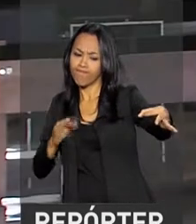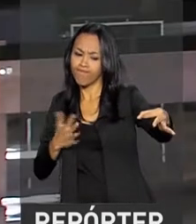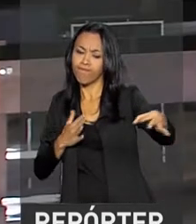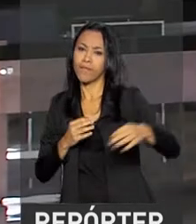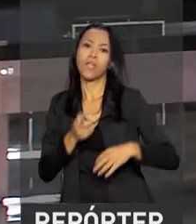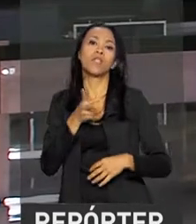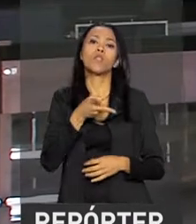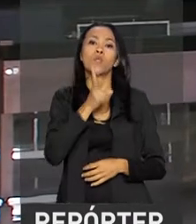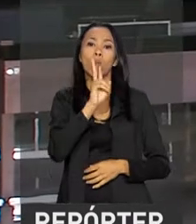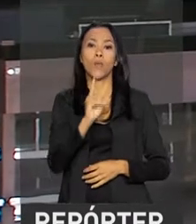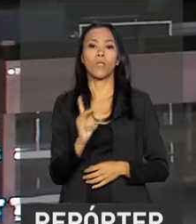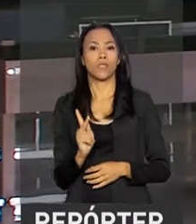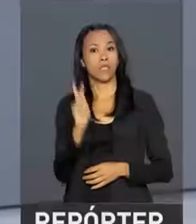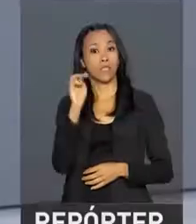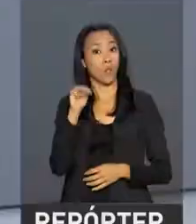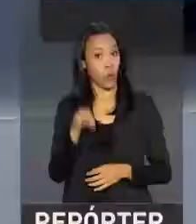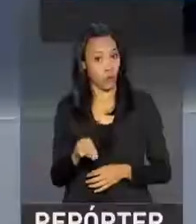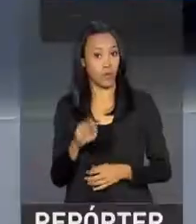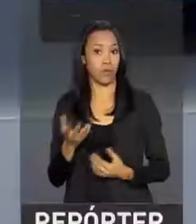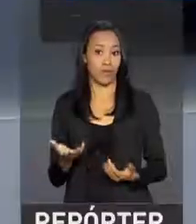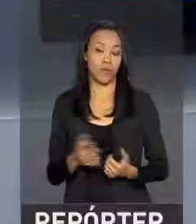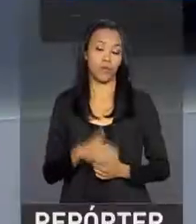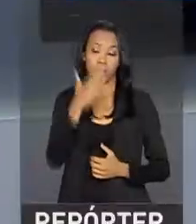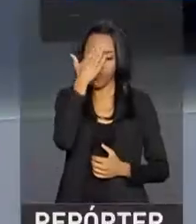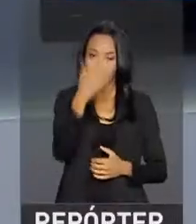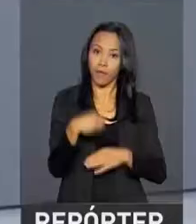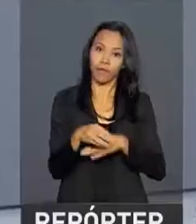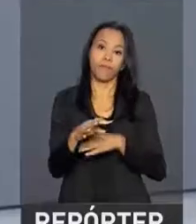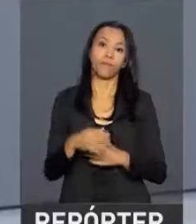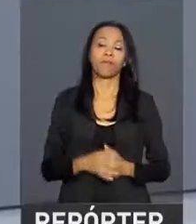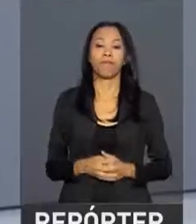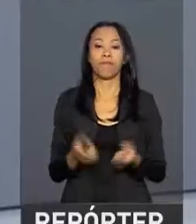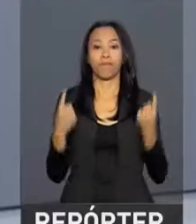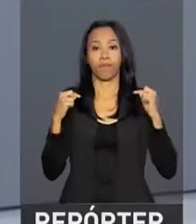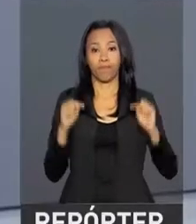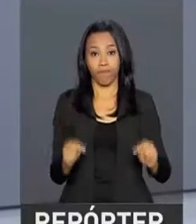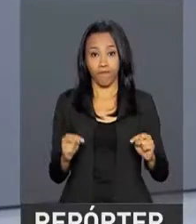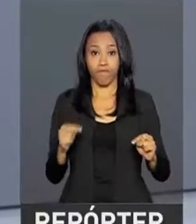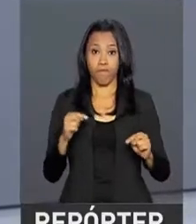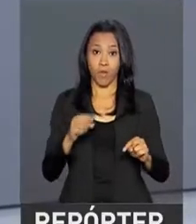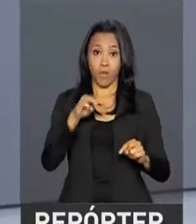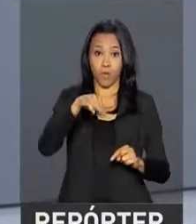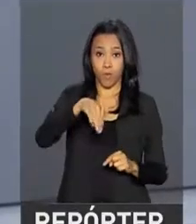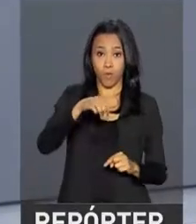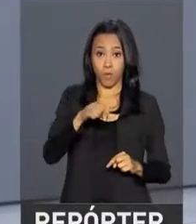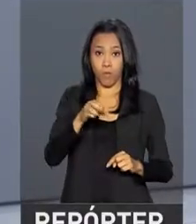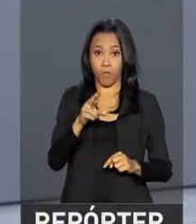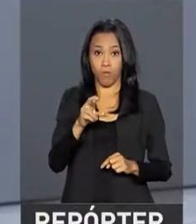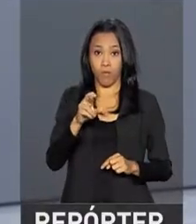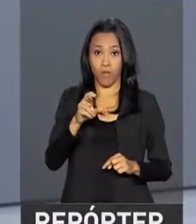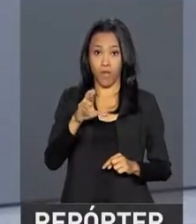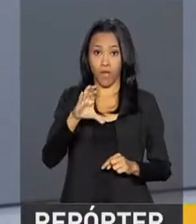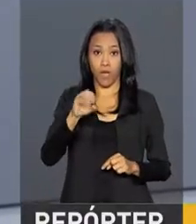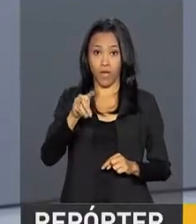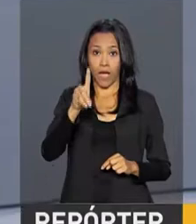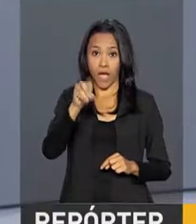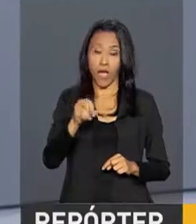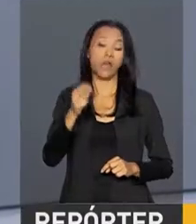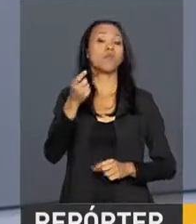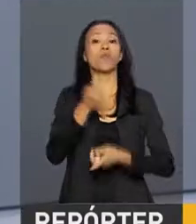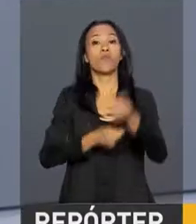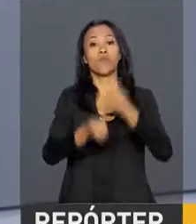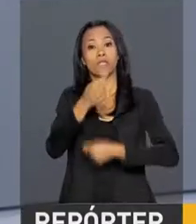quilômetros carol obrigada pelas informações lana o mercado financeiro elevou a estimativa de crescimento da economia